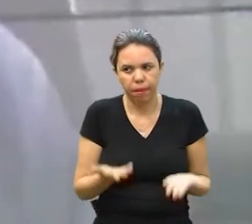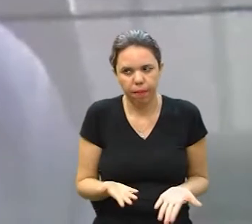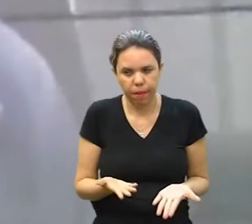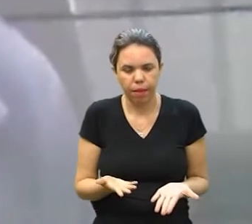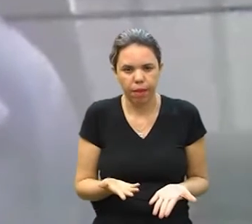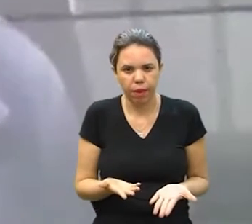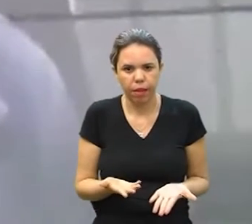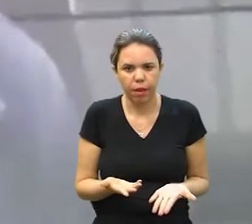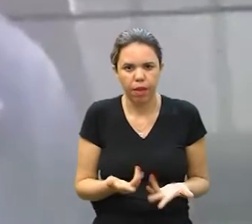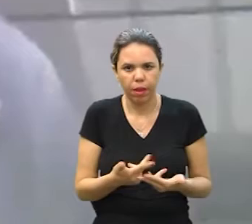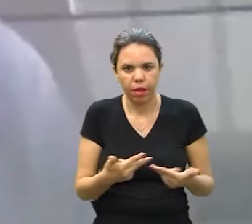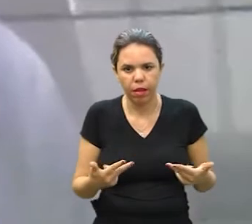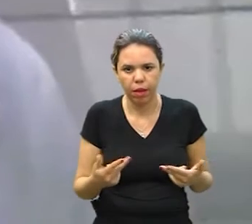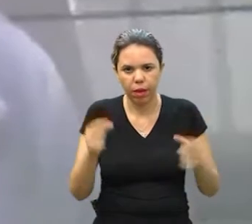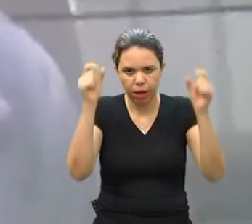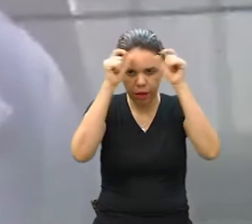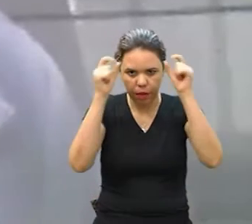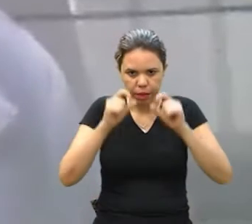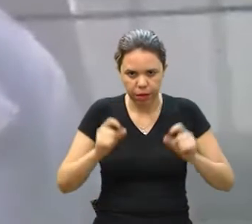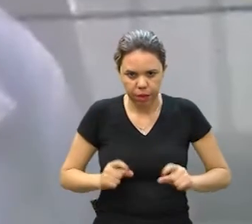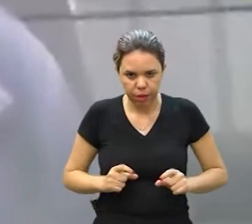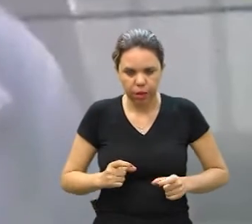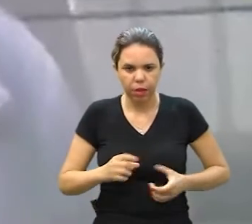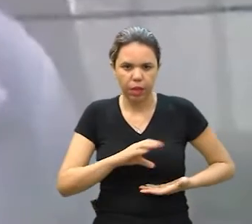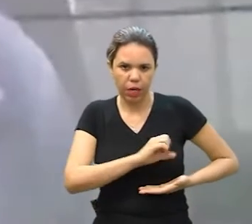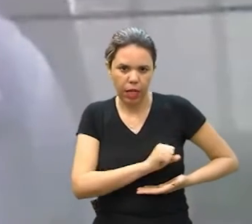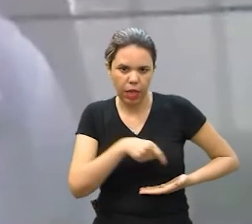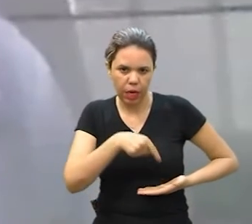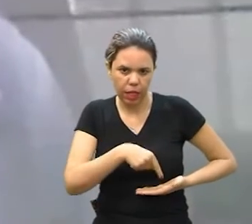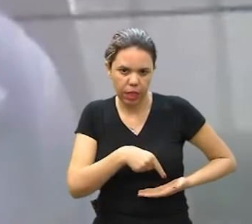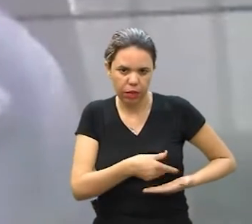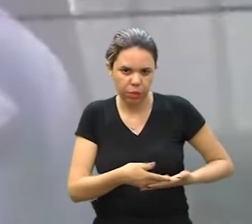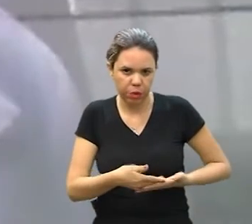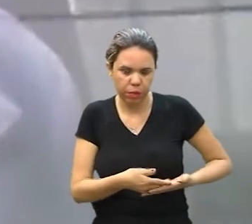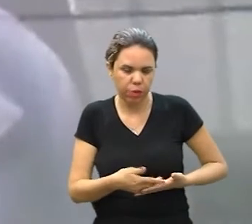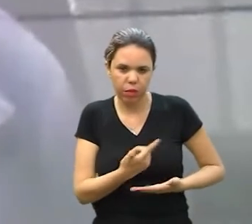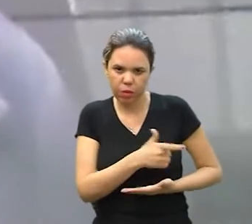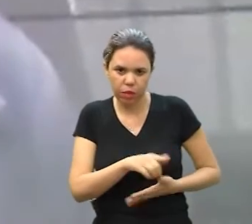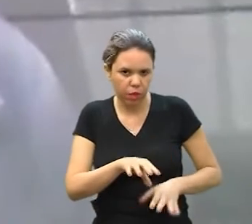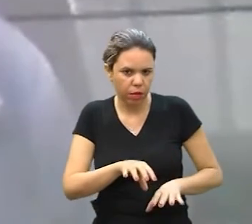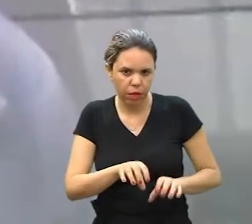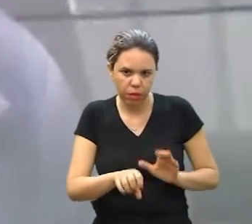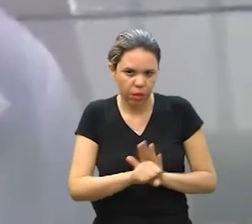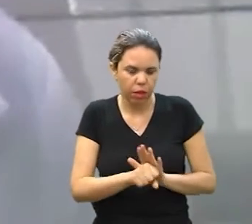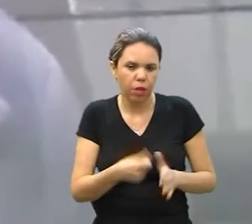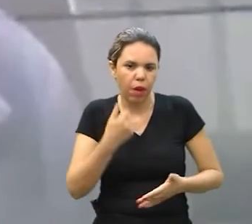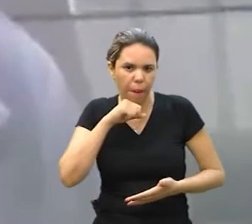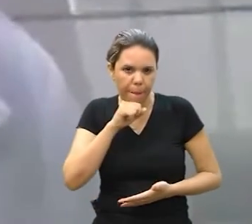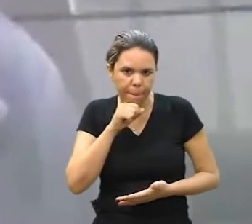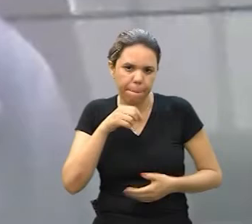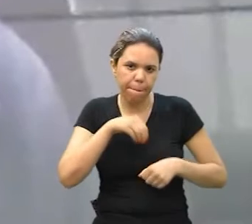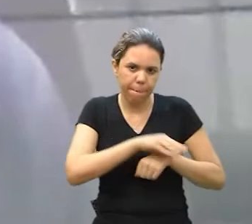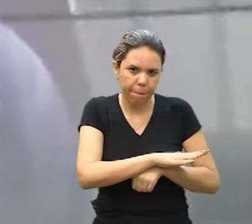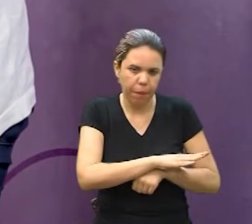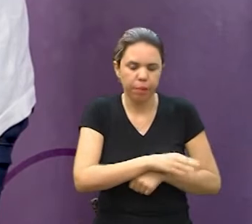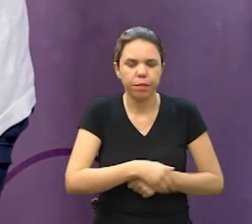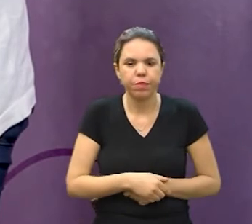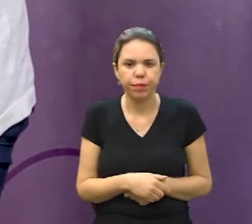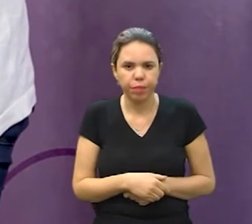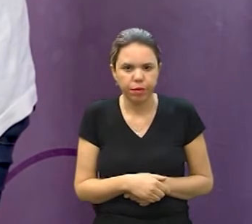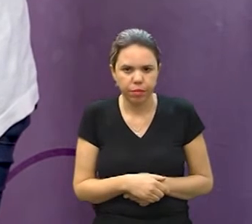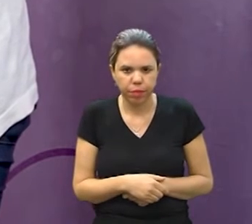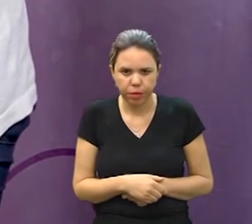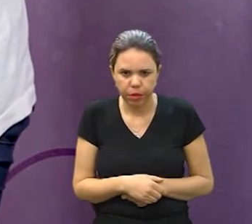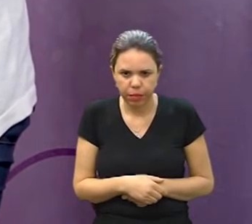encontrar anticorpo contra a catapora no leite do bebê e ele não teve catapora, são anticorpos maternos que passaram.